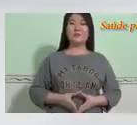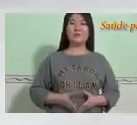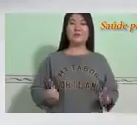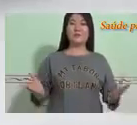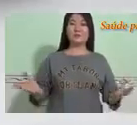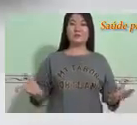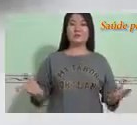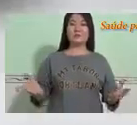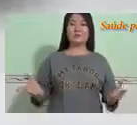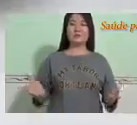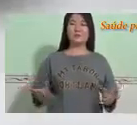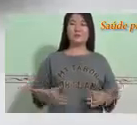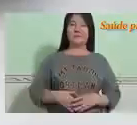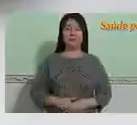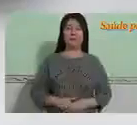desenvolvimento.